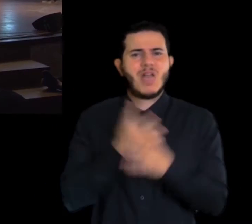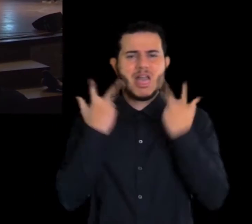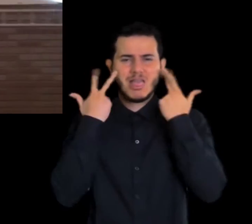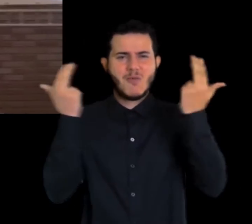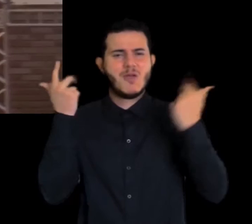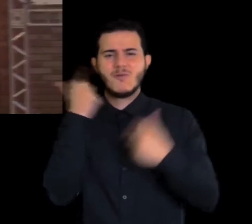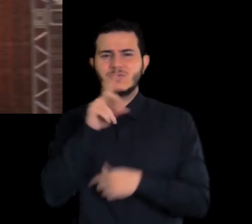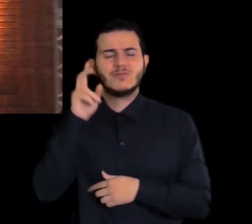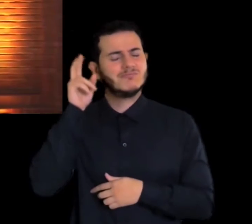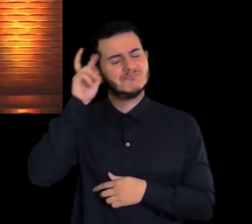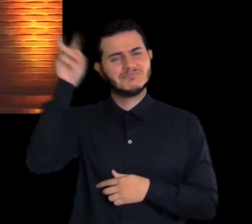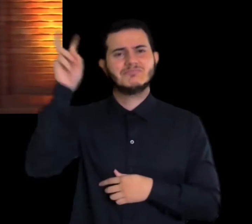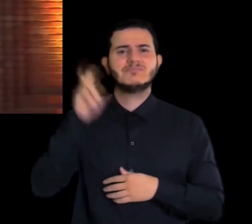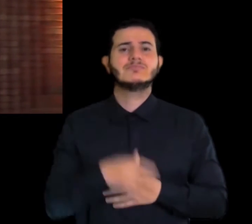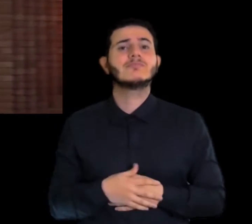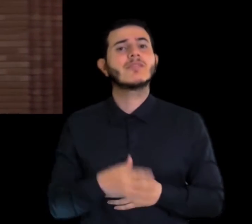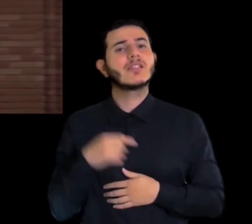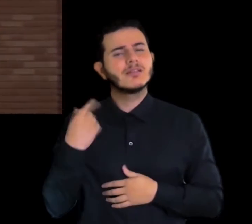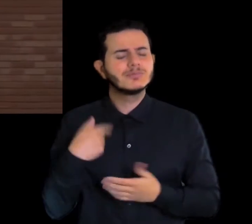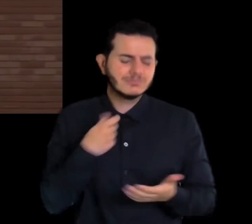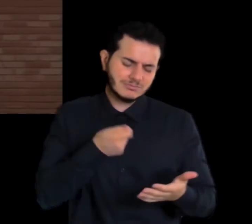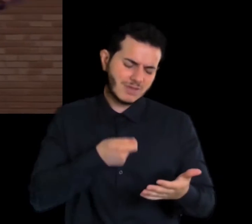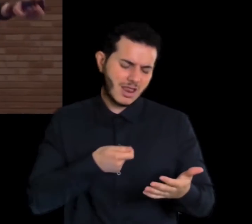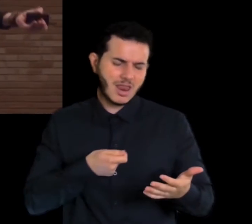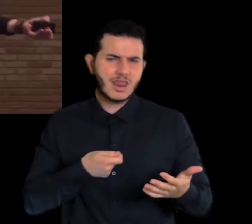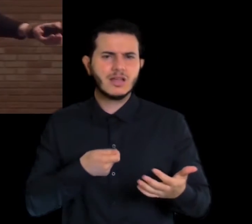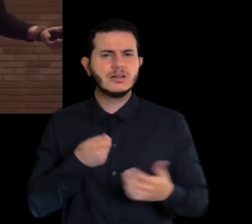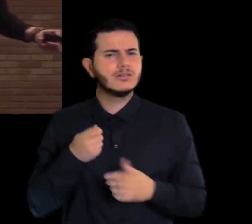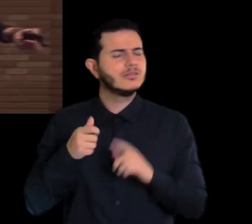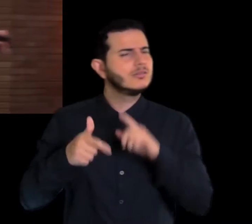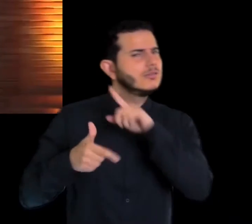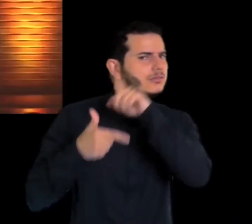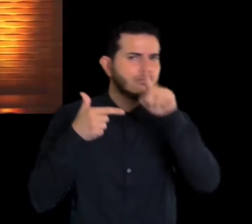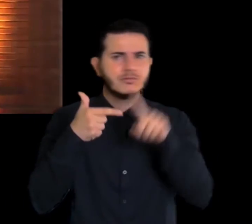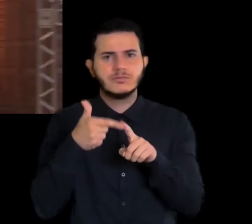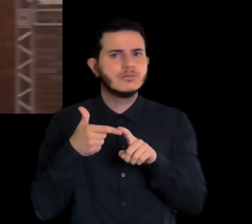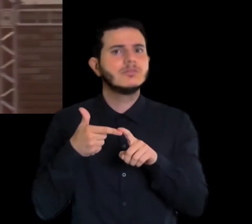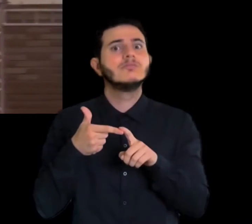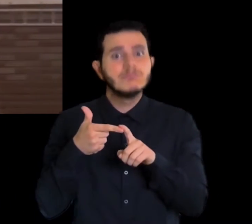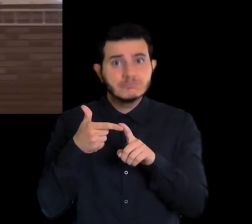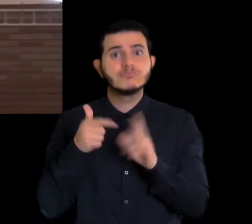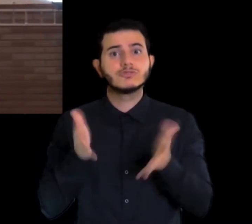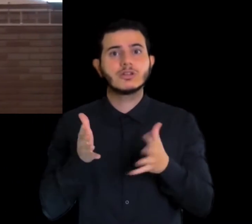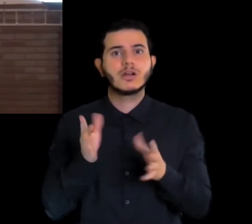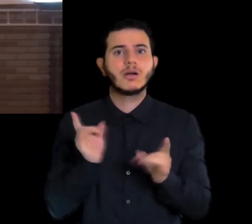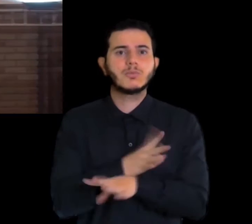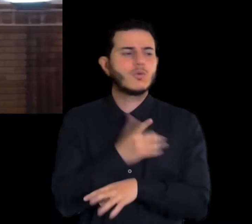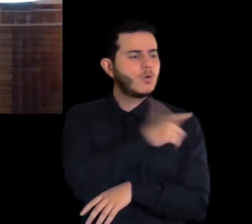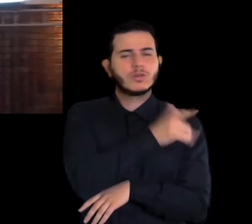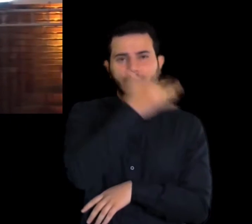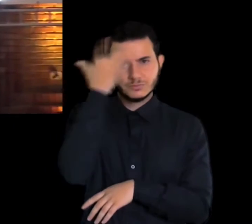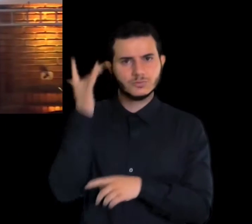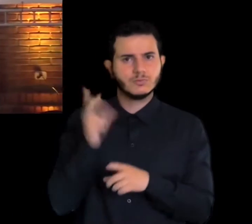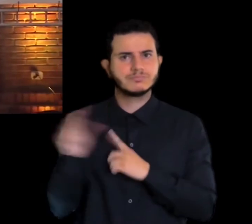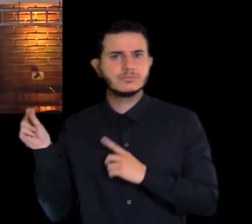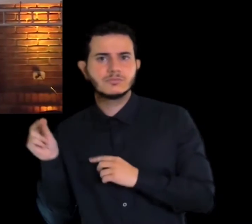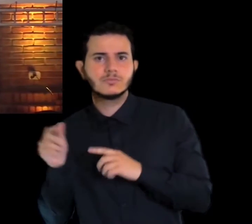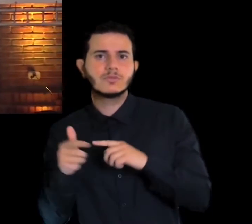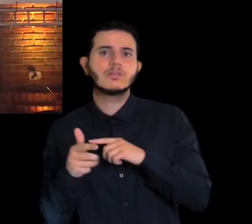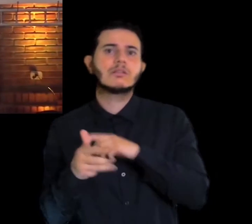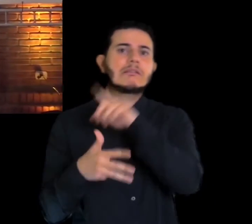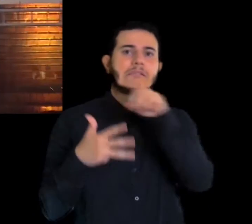possível. Tal. E aí daqui a pouco eu ouvi a 2ª vez essa palavra, terminei. E a